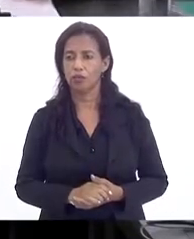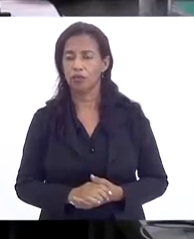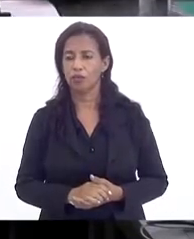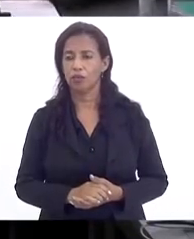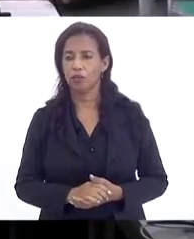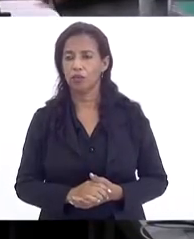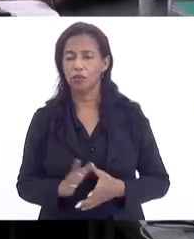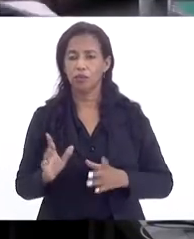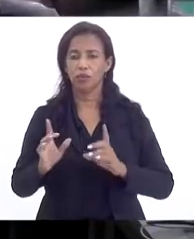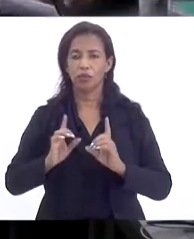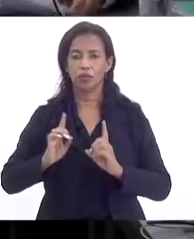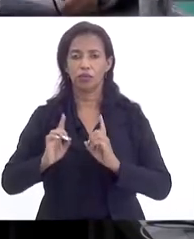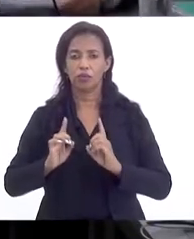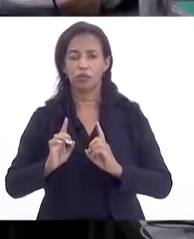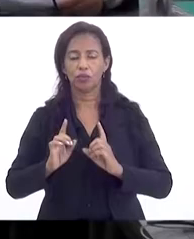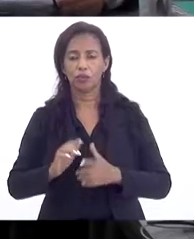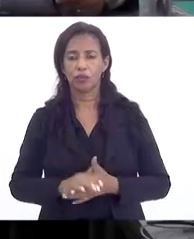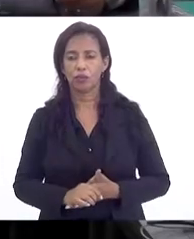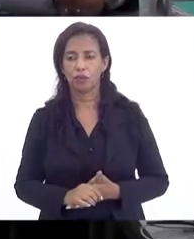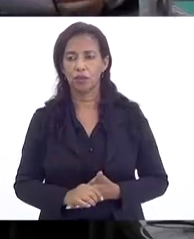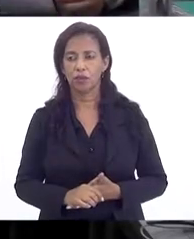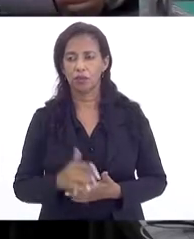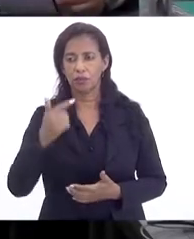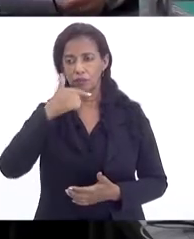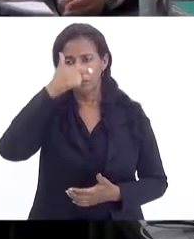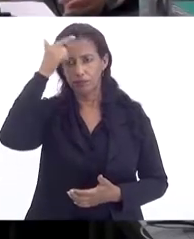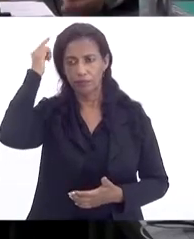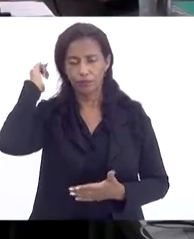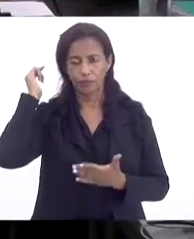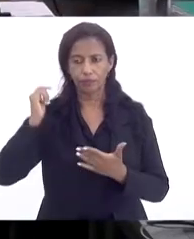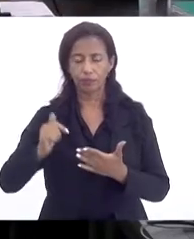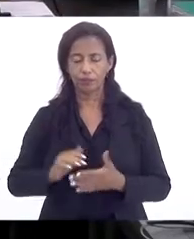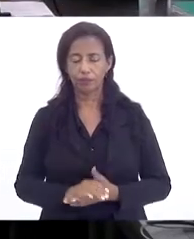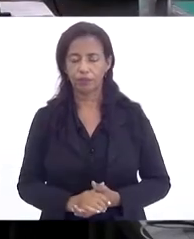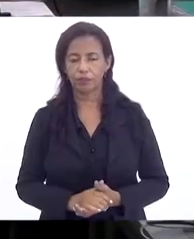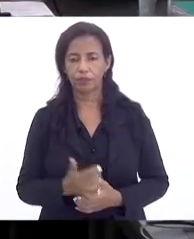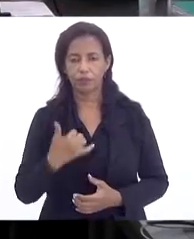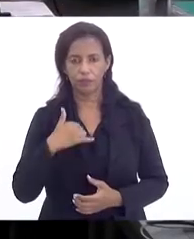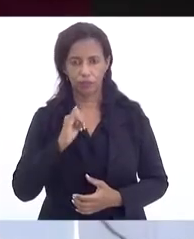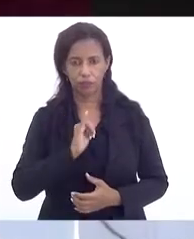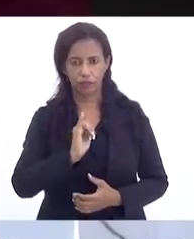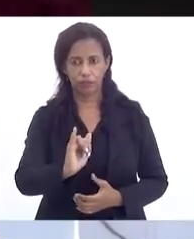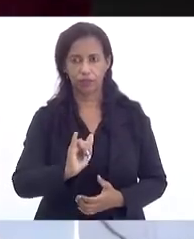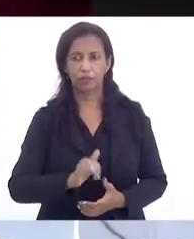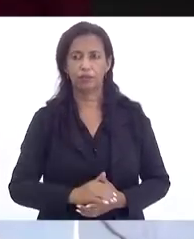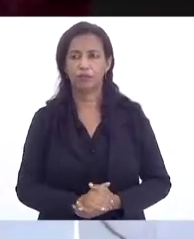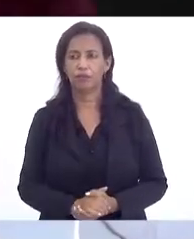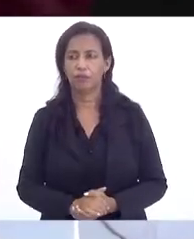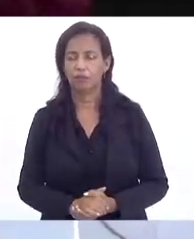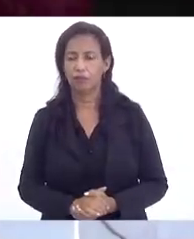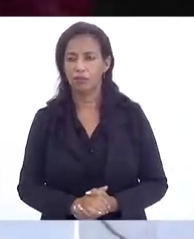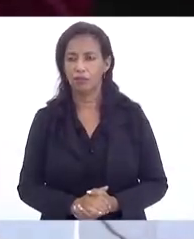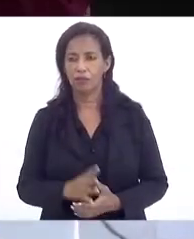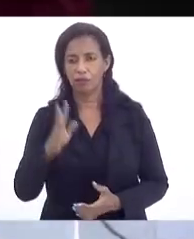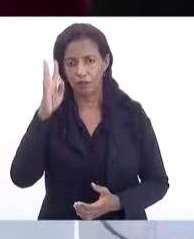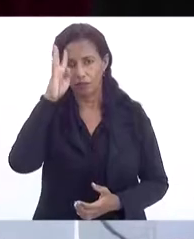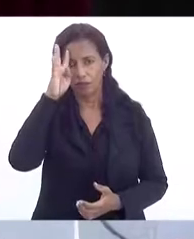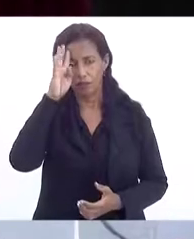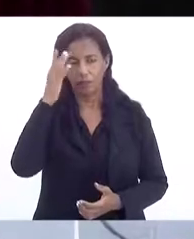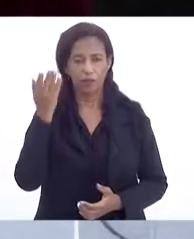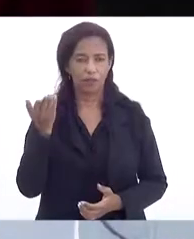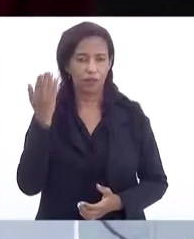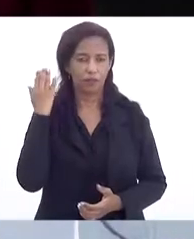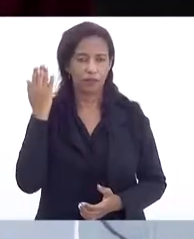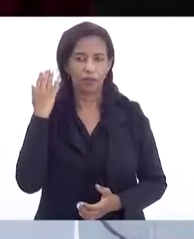Luiz Paulo. Eu queria comunicar a Vossa Excelência, senhor presidente, que na quarta-feira